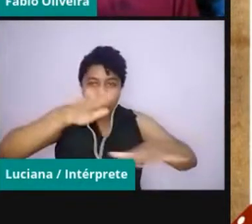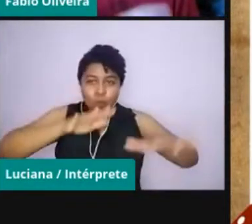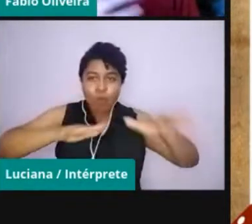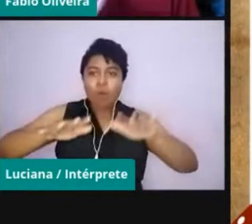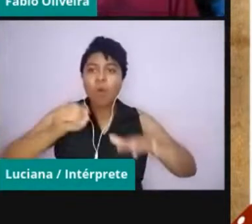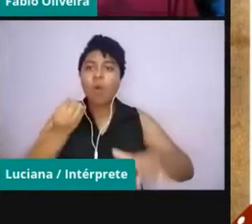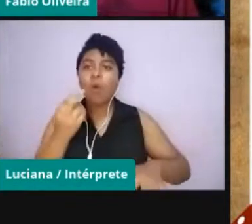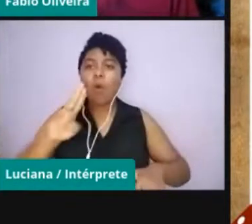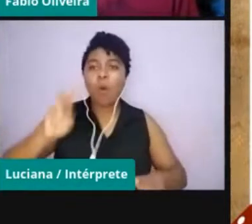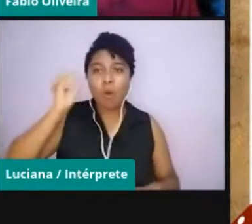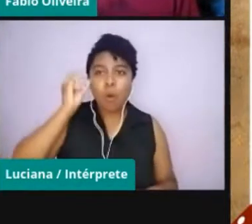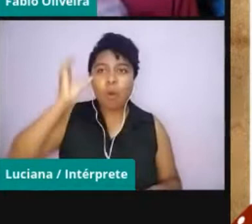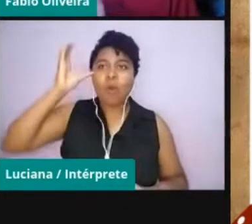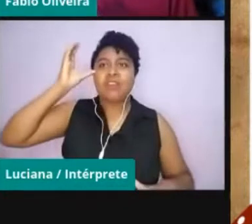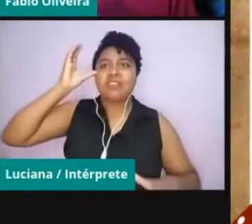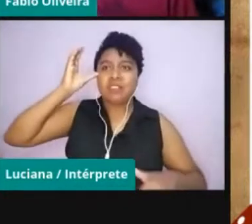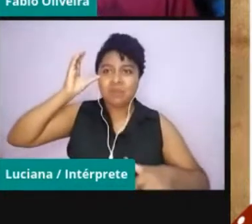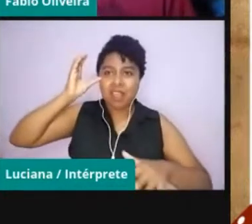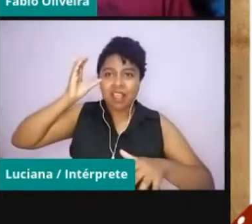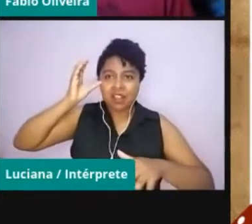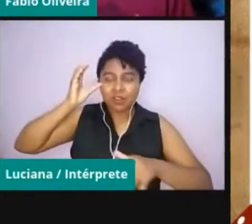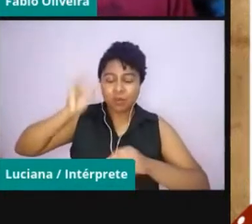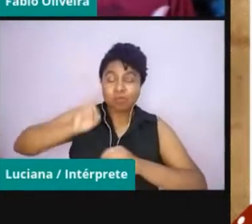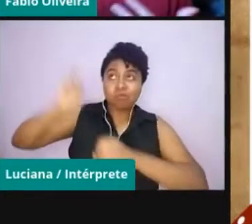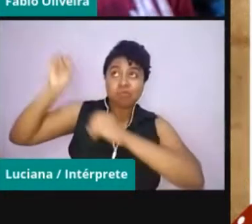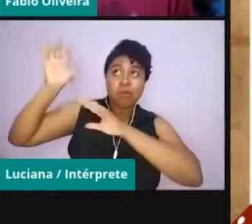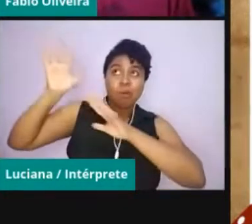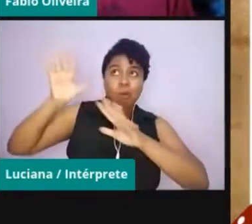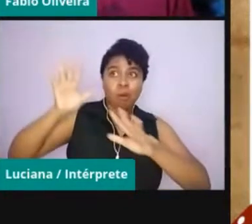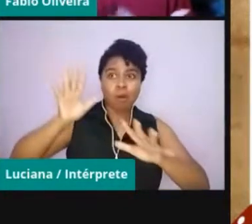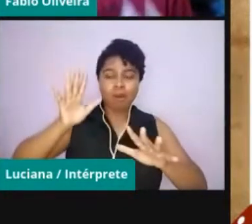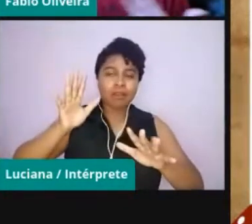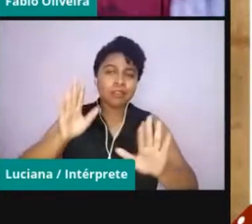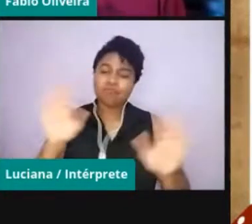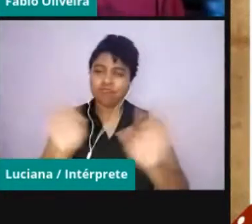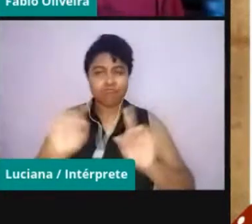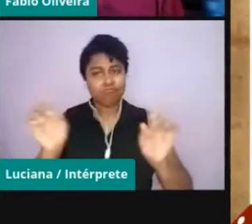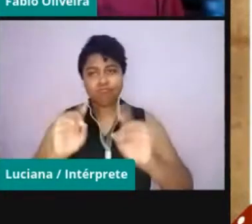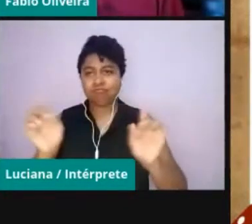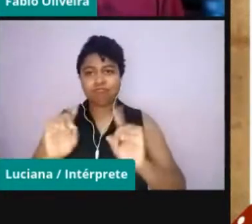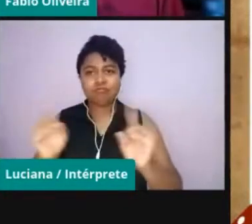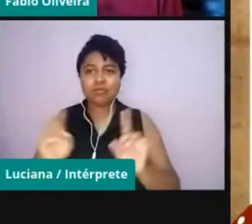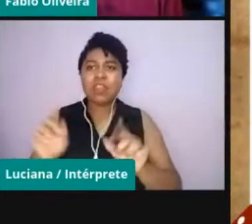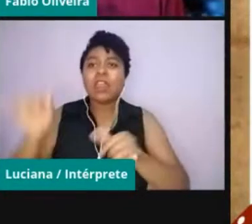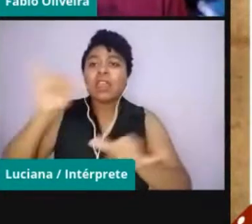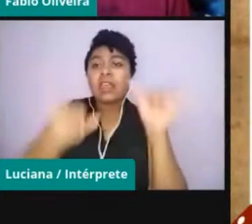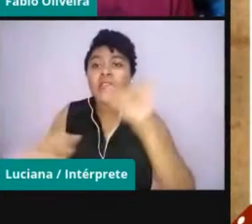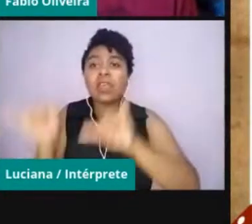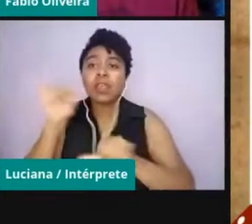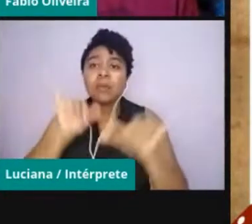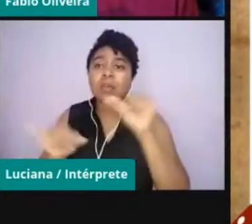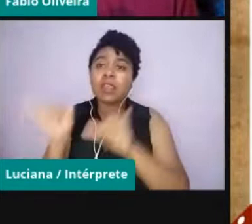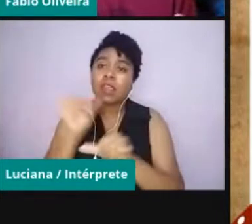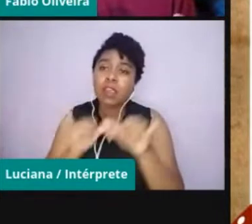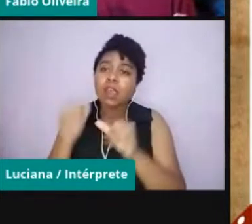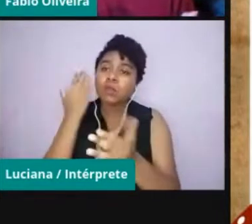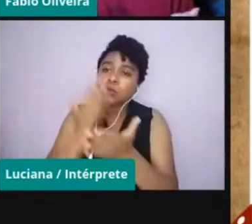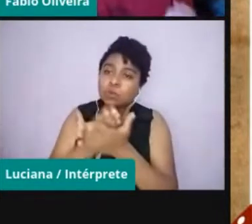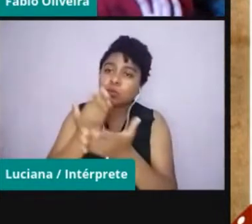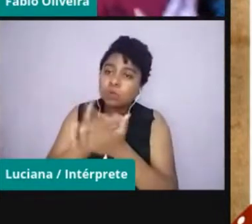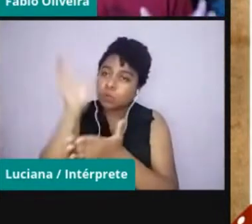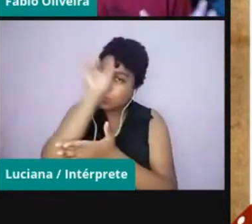conhecimento divino, o que nós sabemos que não é um conhecimento que vai sendo construído ao longo do tempo.